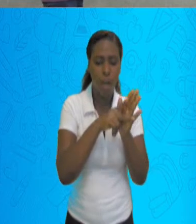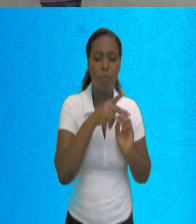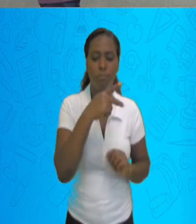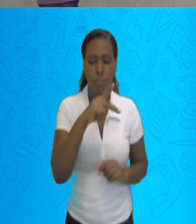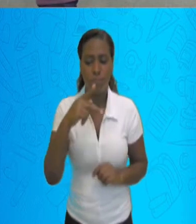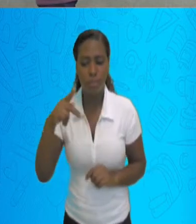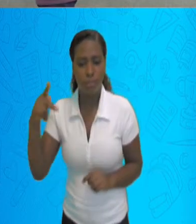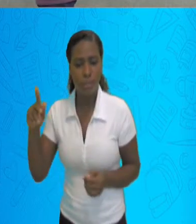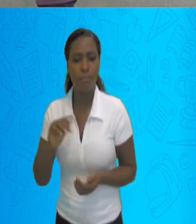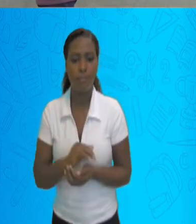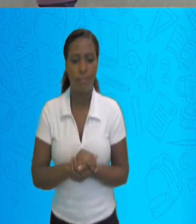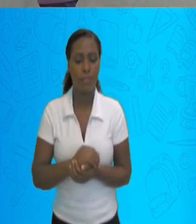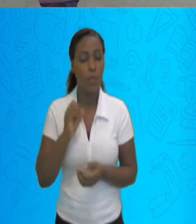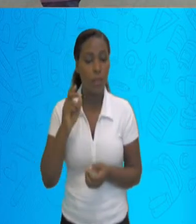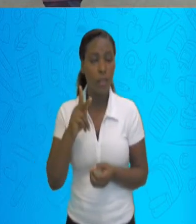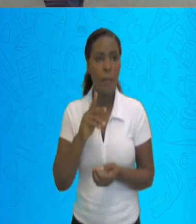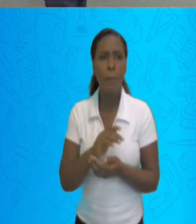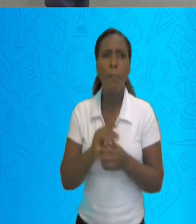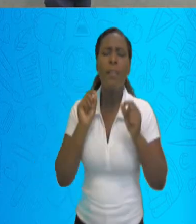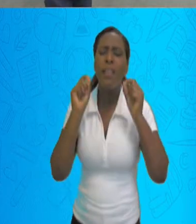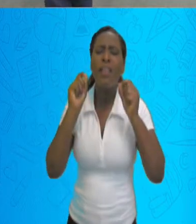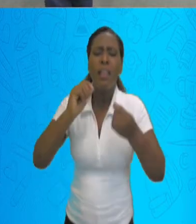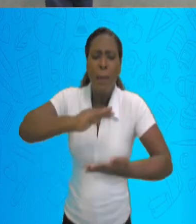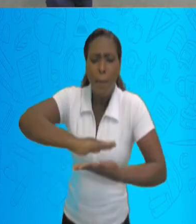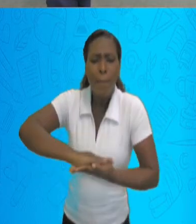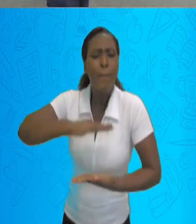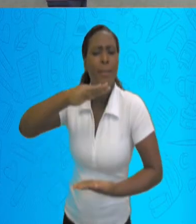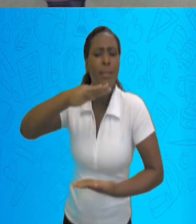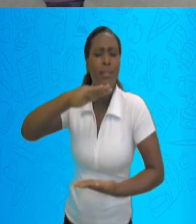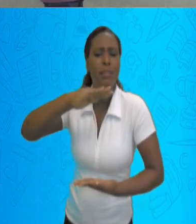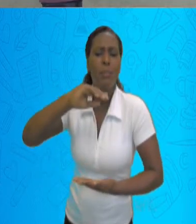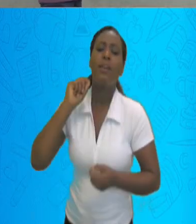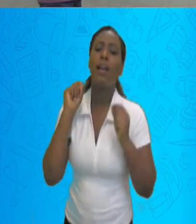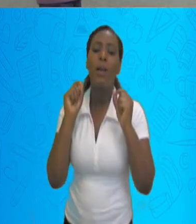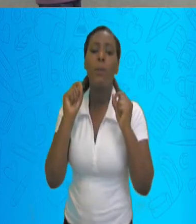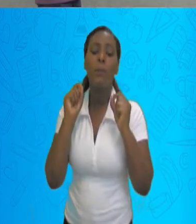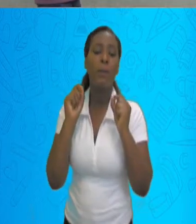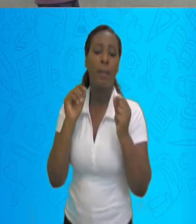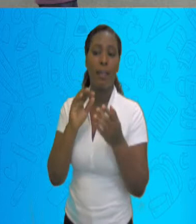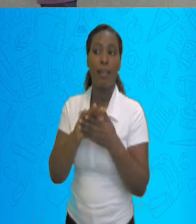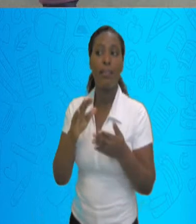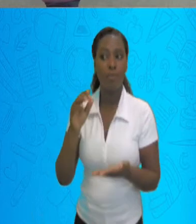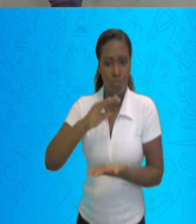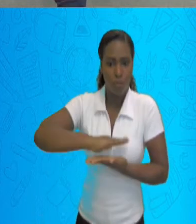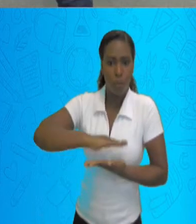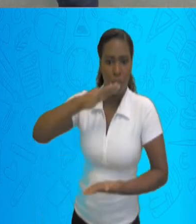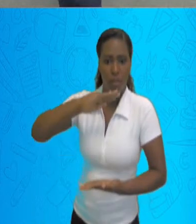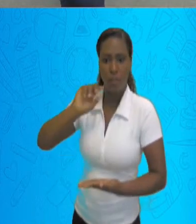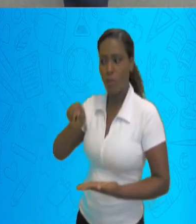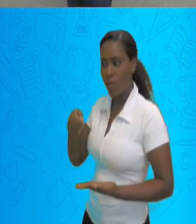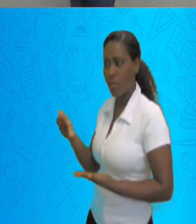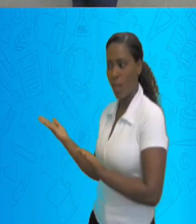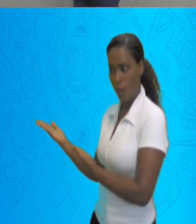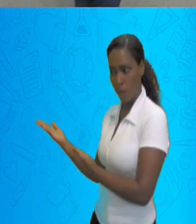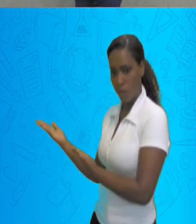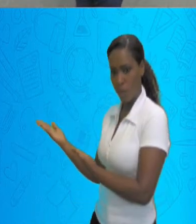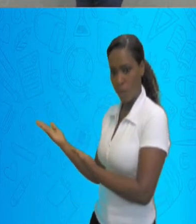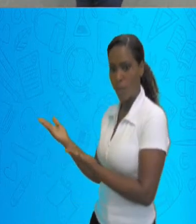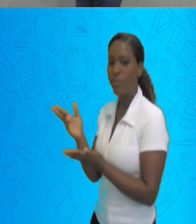sólidos geométricos formados por segmentos de retas paralelos, ou